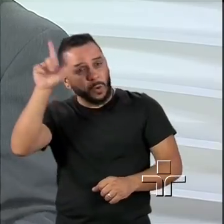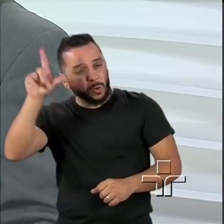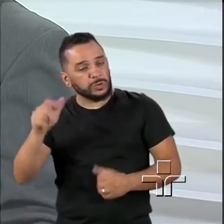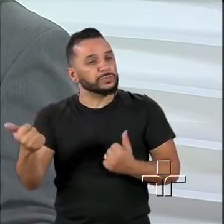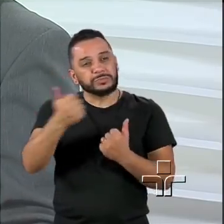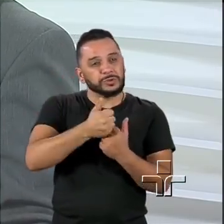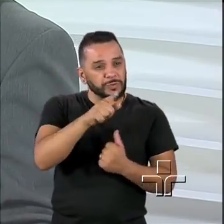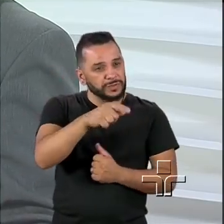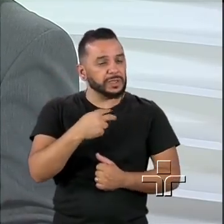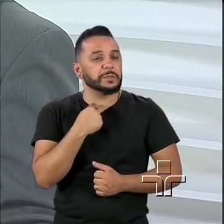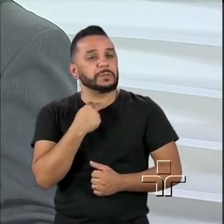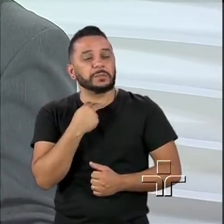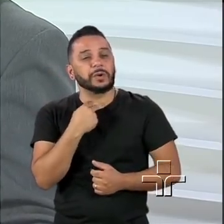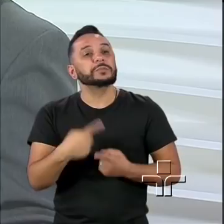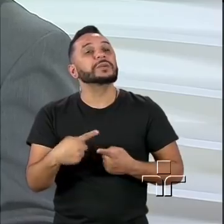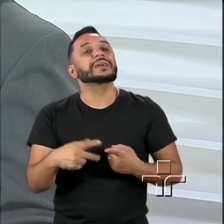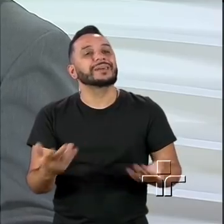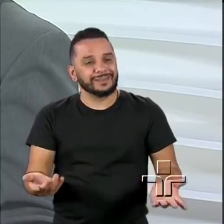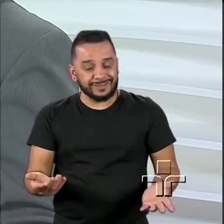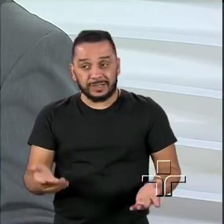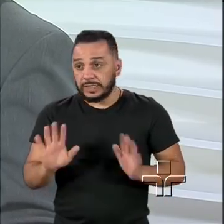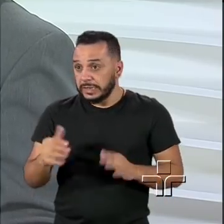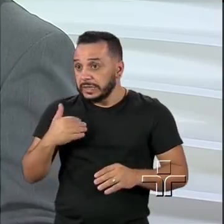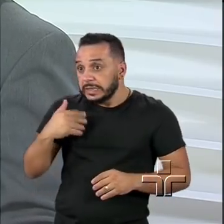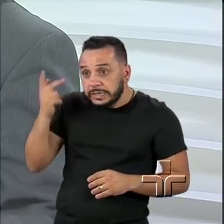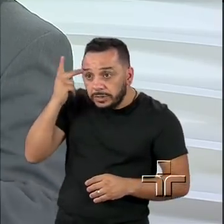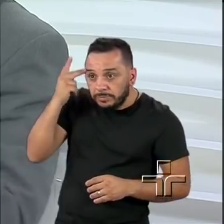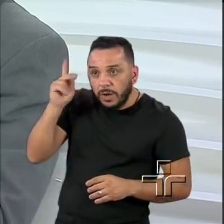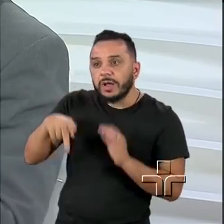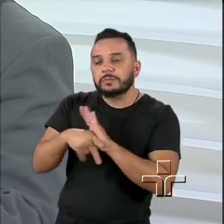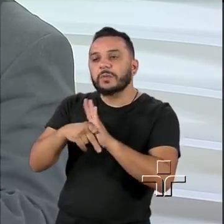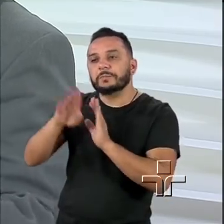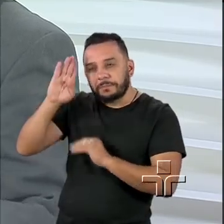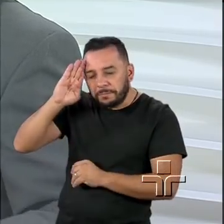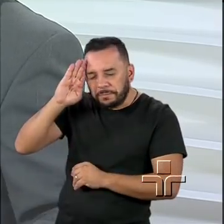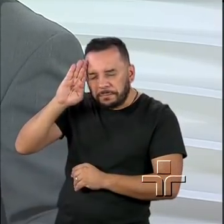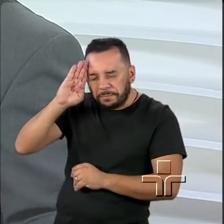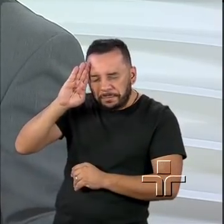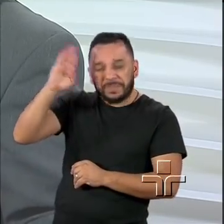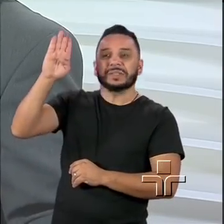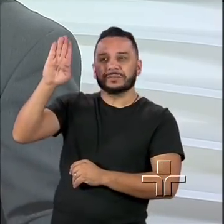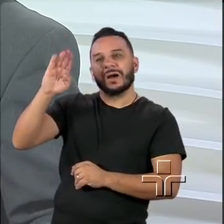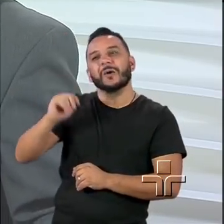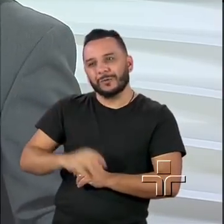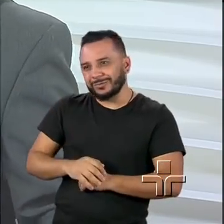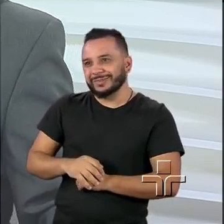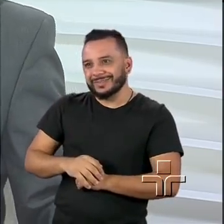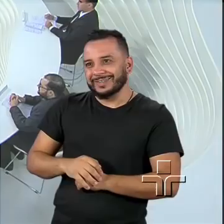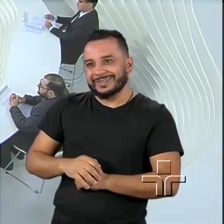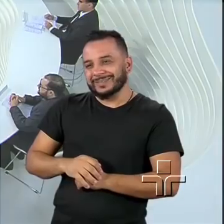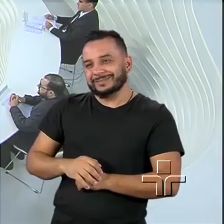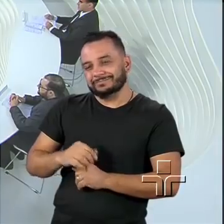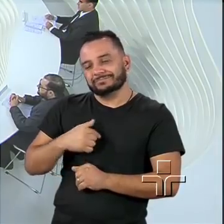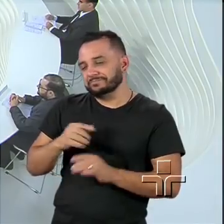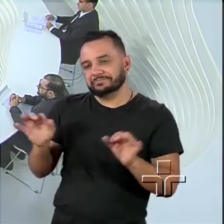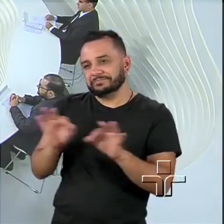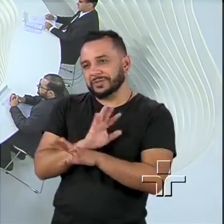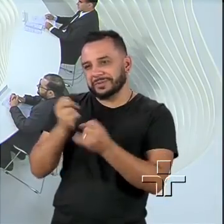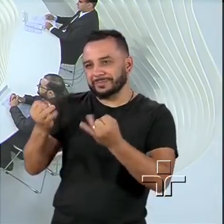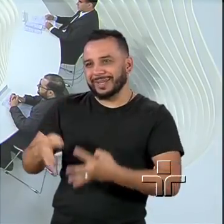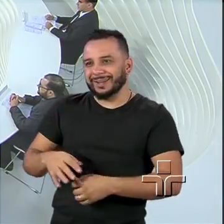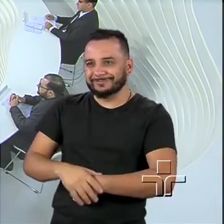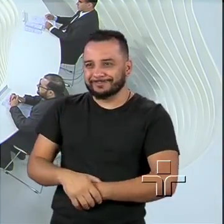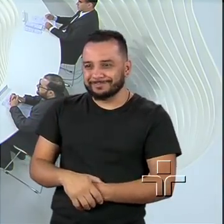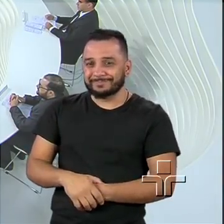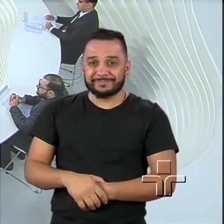principal estado do país, é o principal eleitorado. Isso eu acho que é o suficiente para explicar. Ministro,